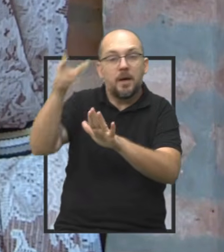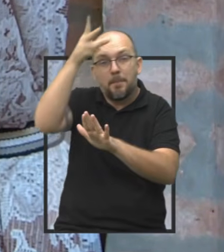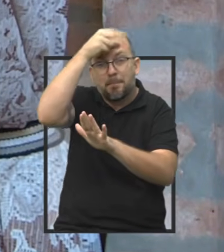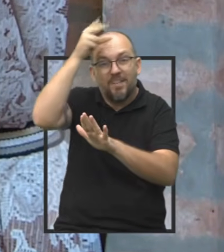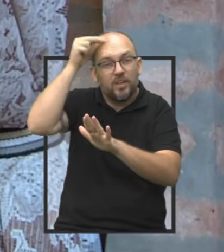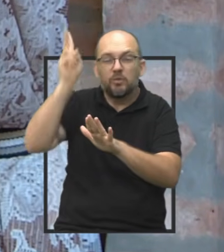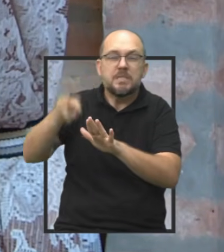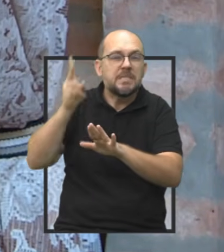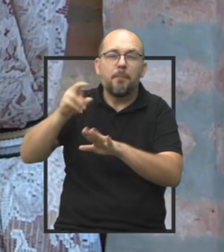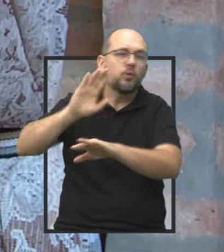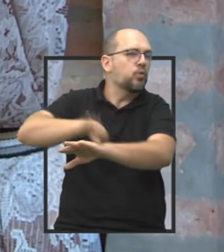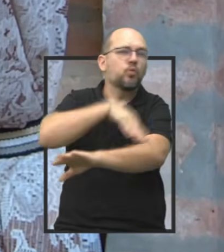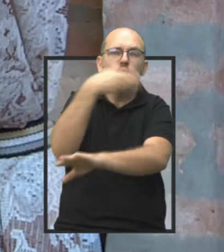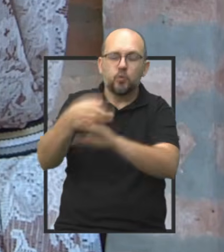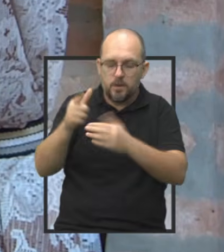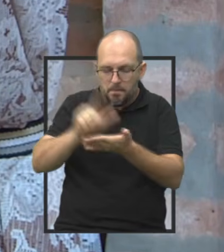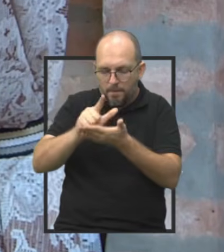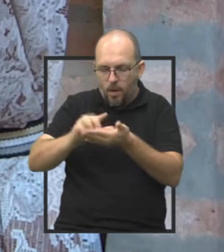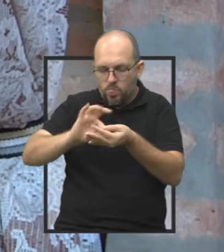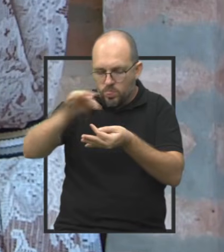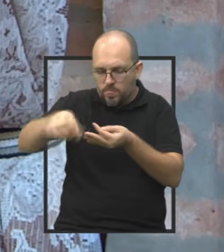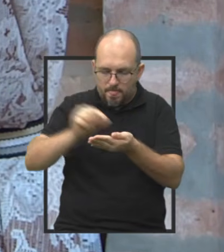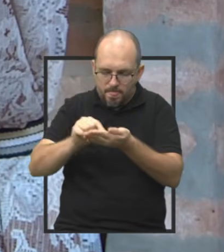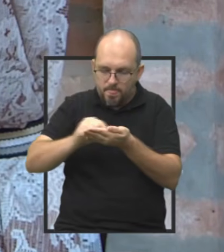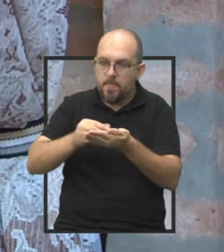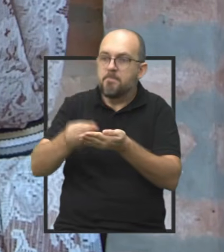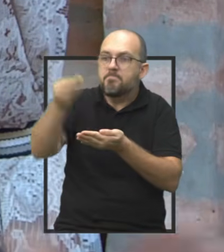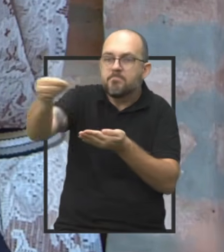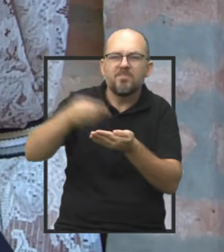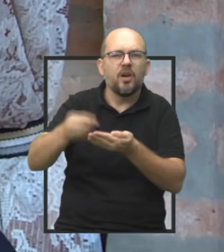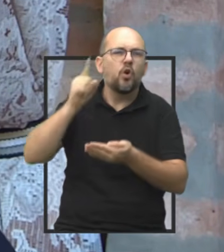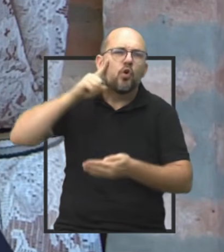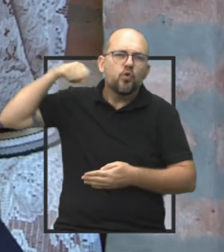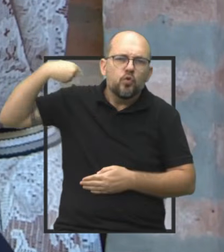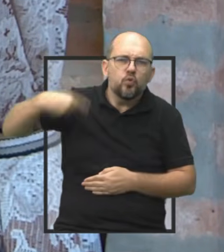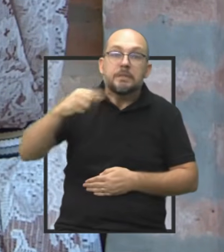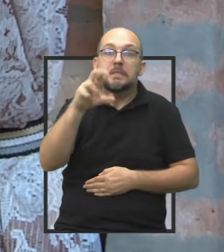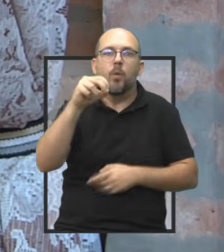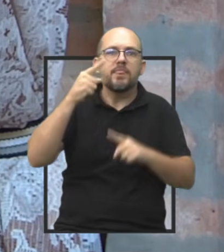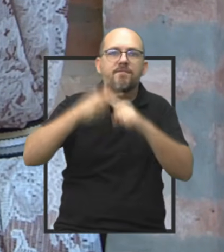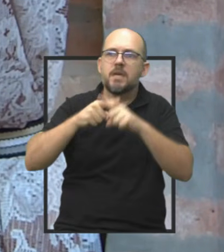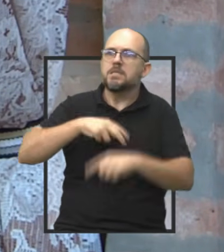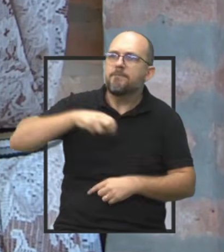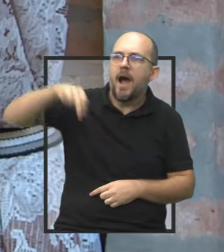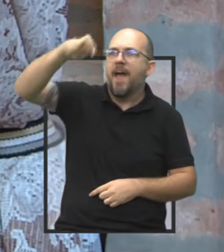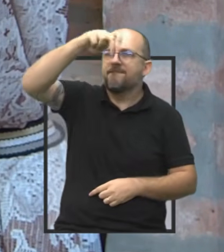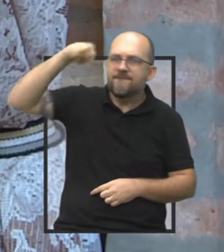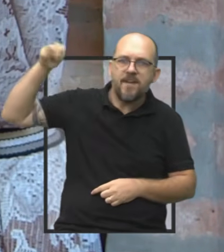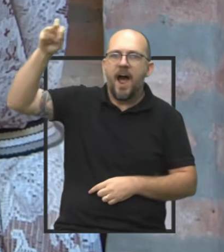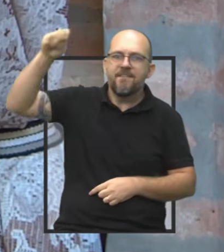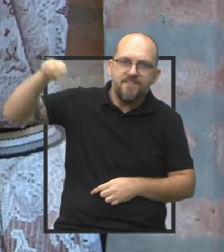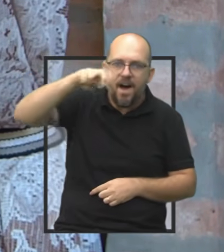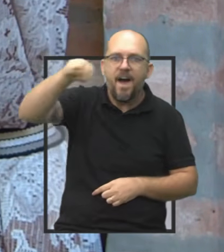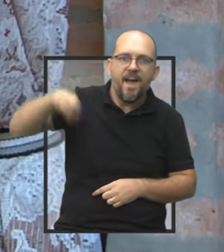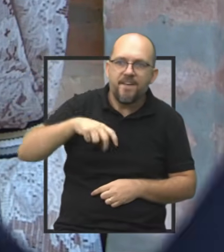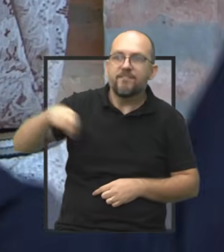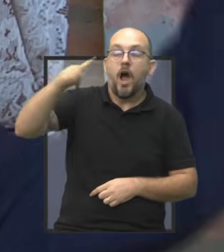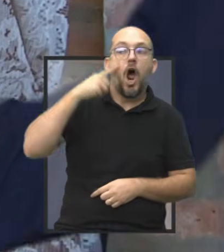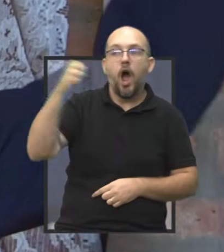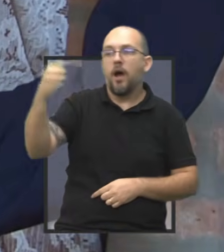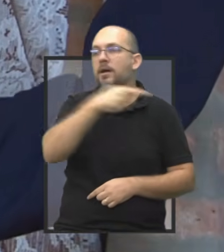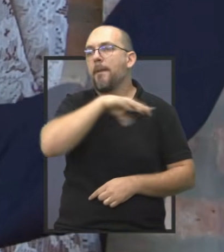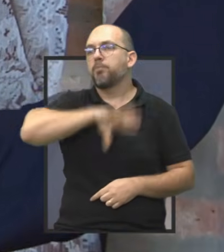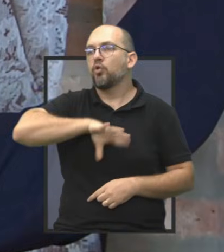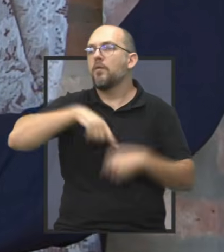saía da prefeitura com os bilhetinhos dele. Ele subia aquela rampa 50 vezes por dia. Mas bilhetinhos?